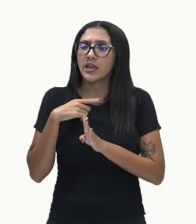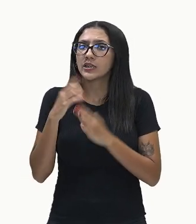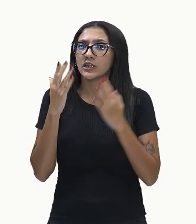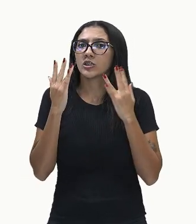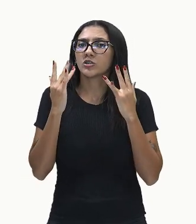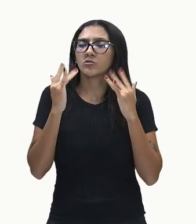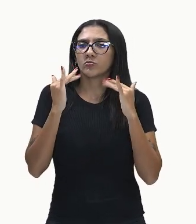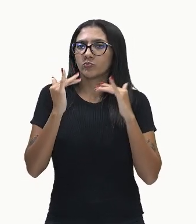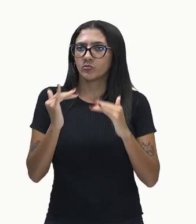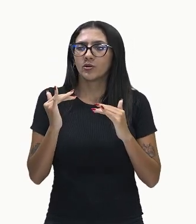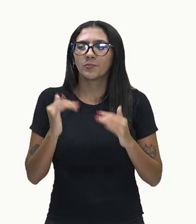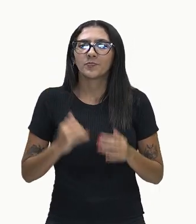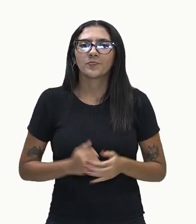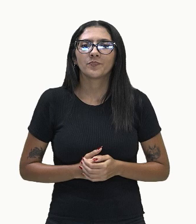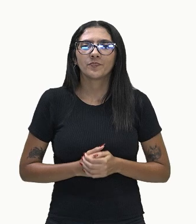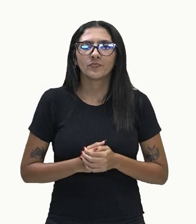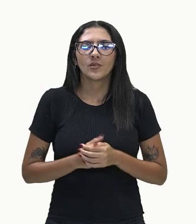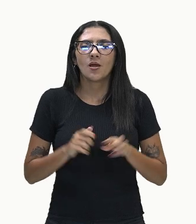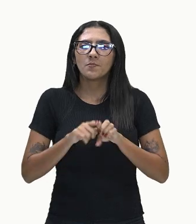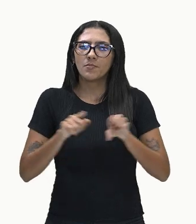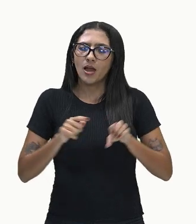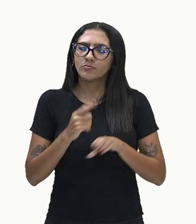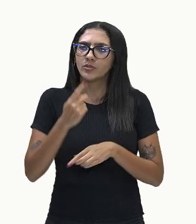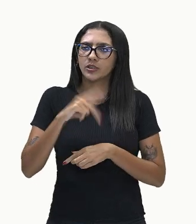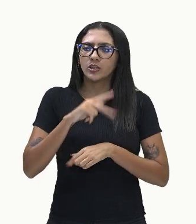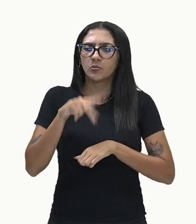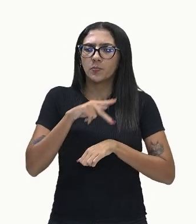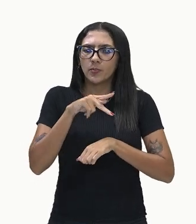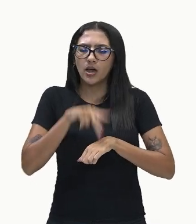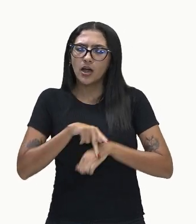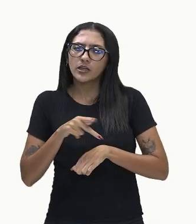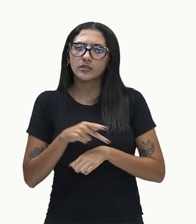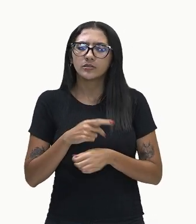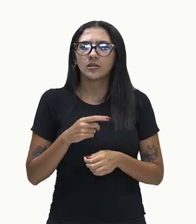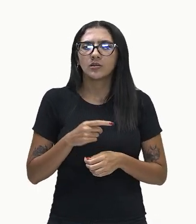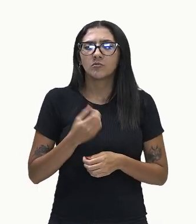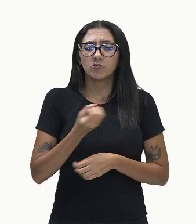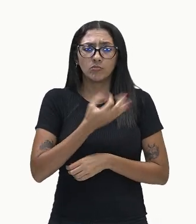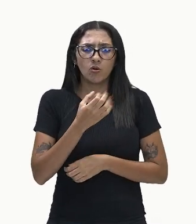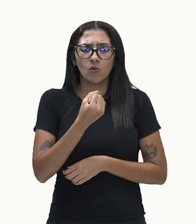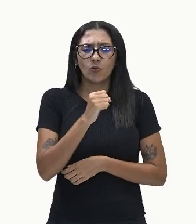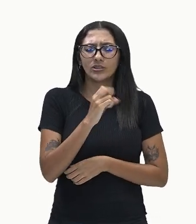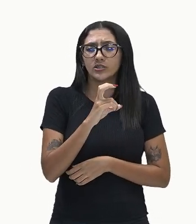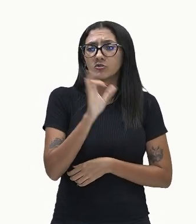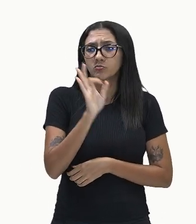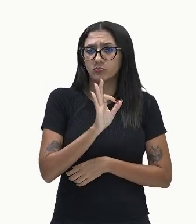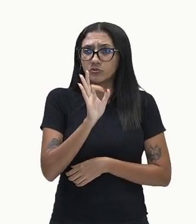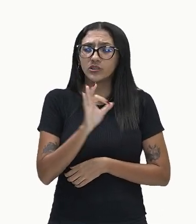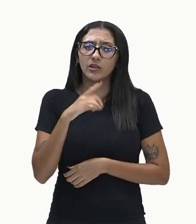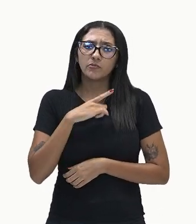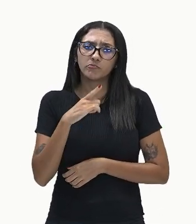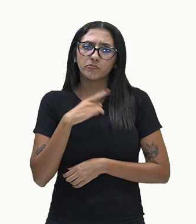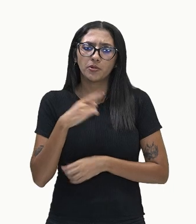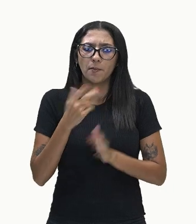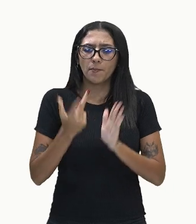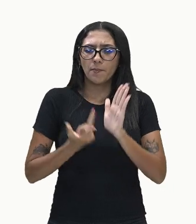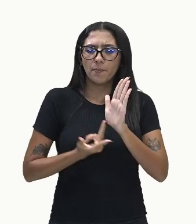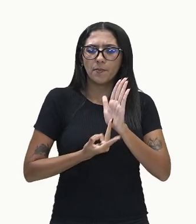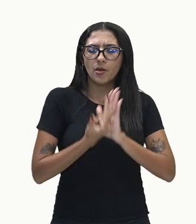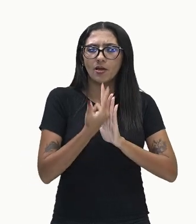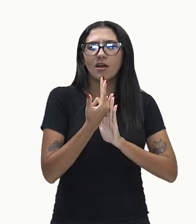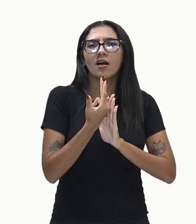contudo, no nosso país, cerca de 85% dos partos são cesarianos, que é